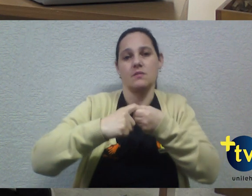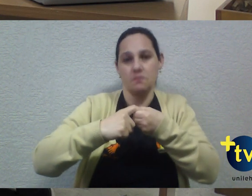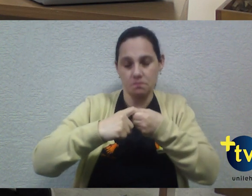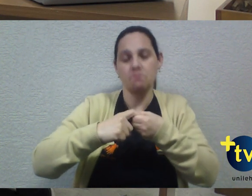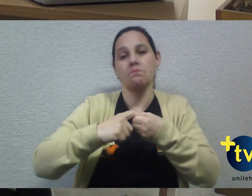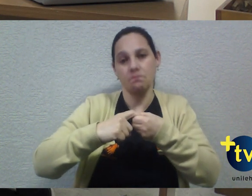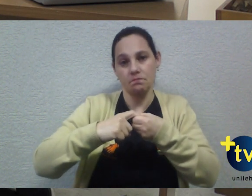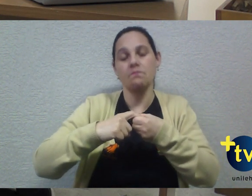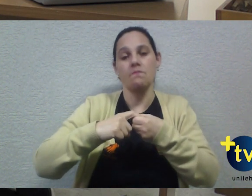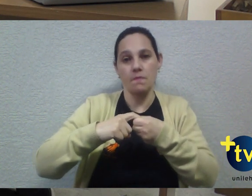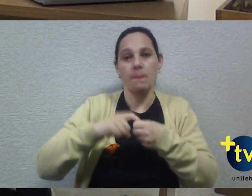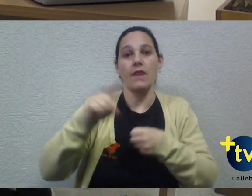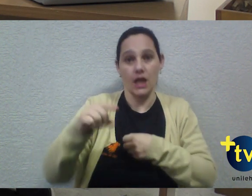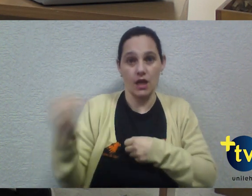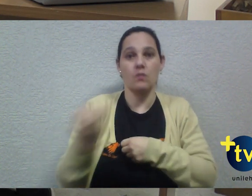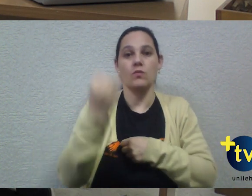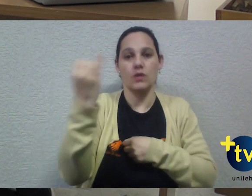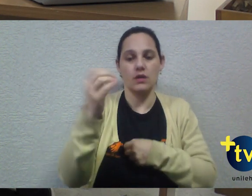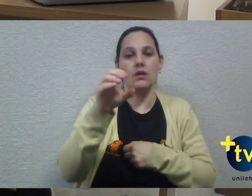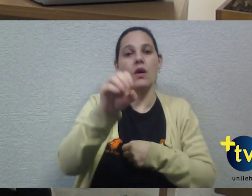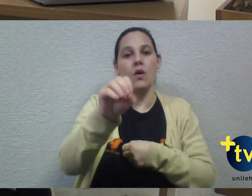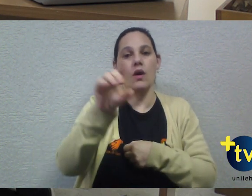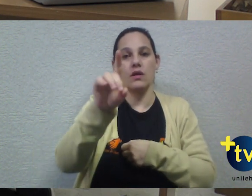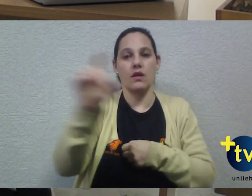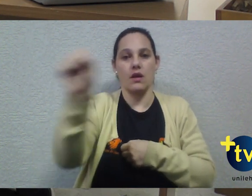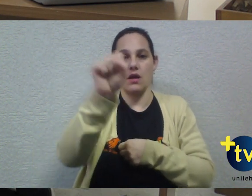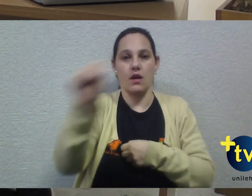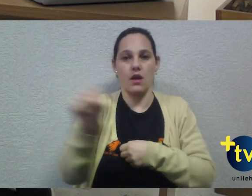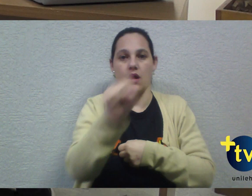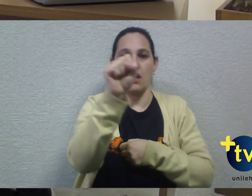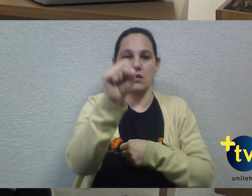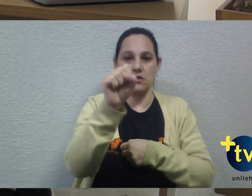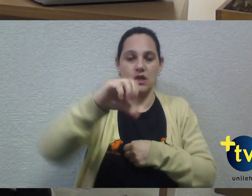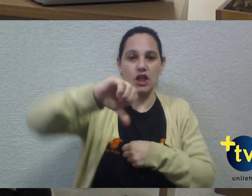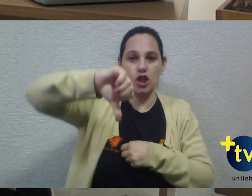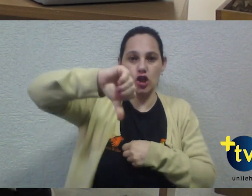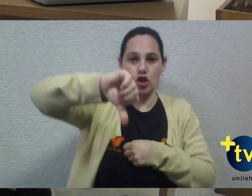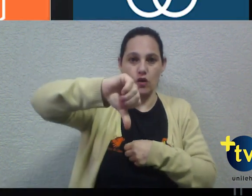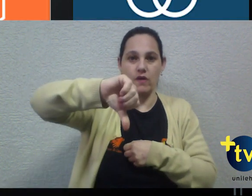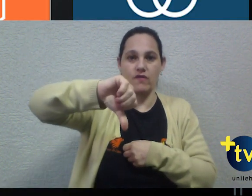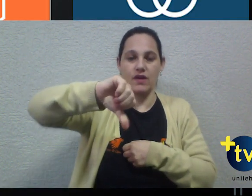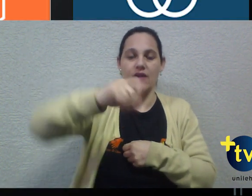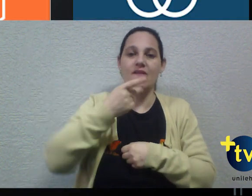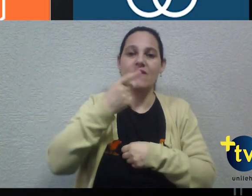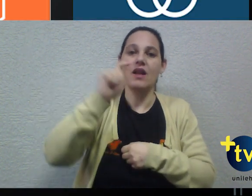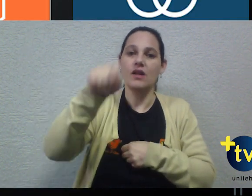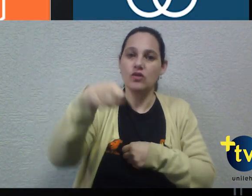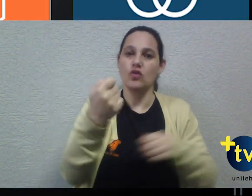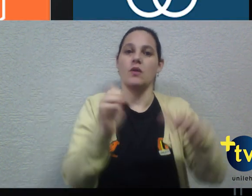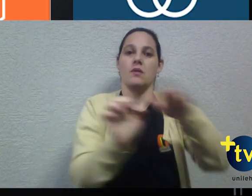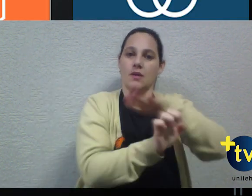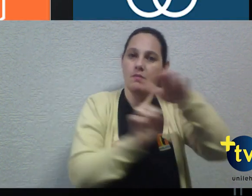parceria, sem tudo isso deve haver uma parceria dentro da ODS 9, que é Indústria, Inovação